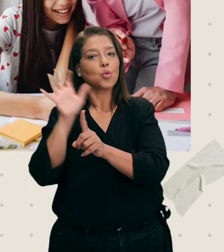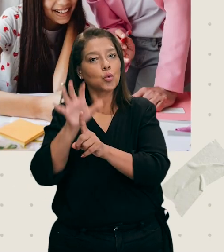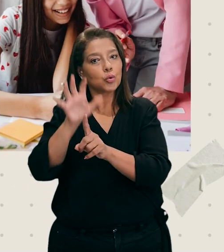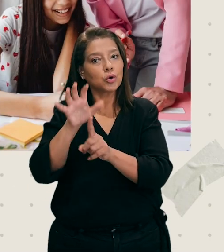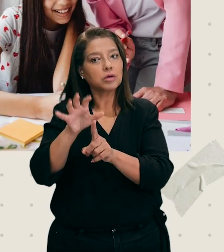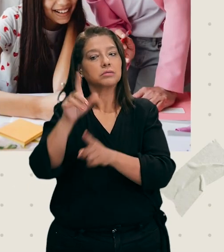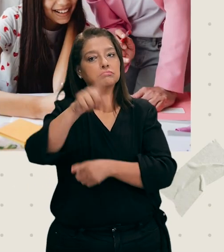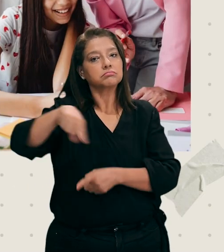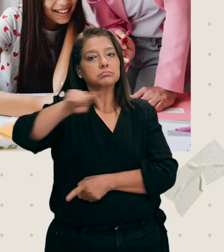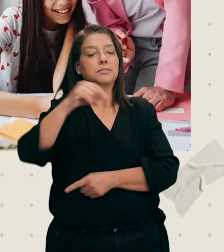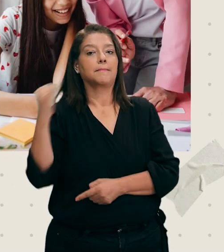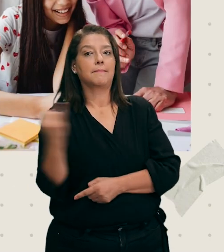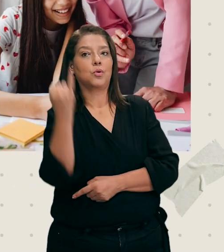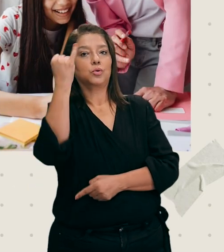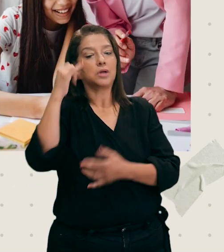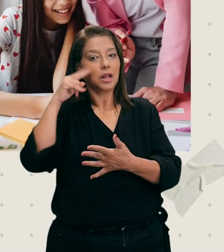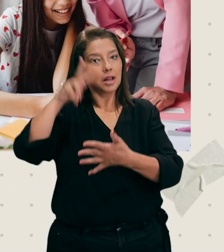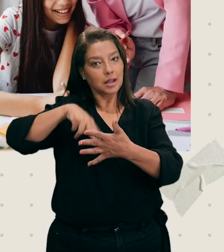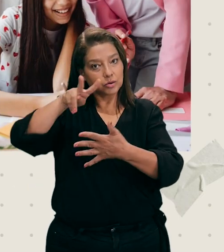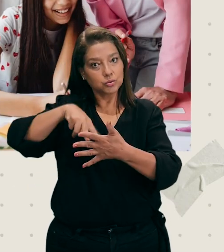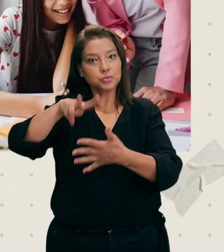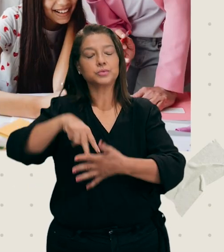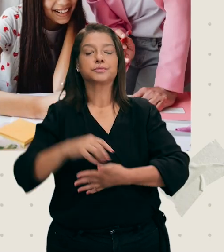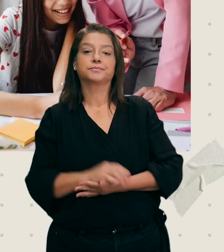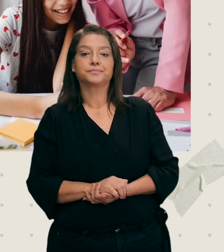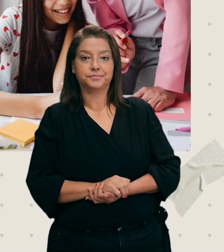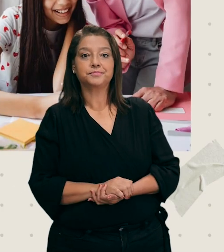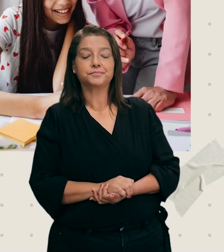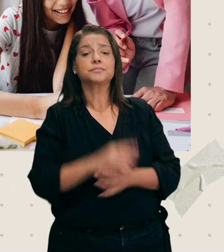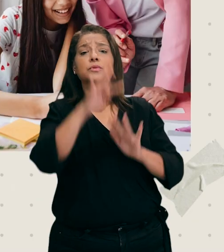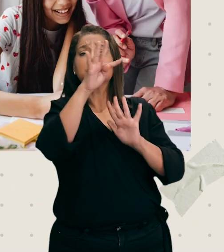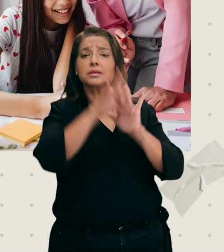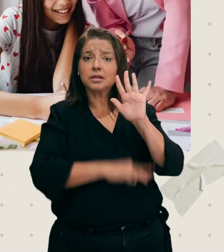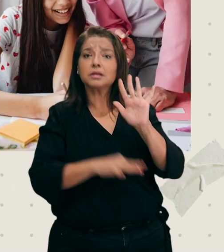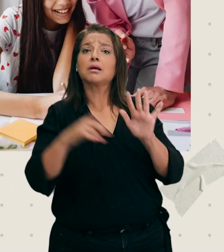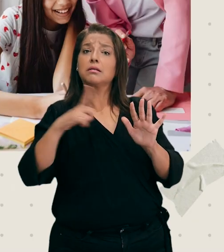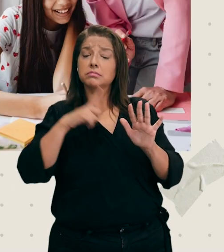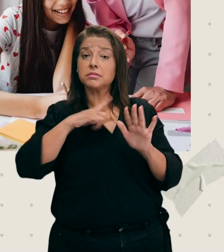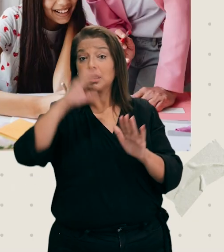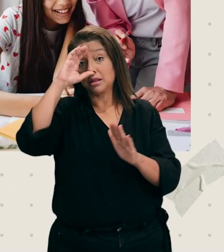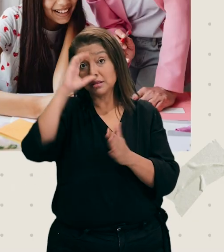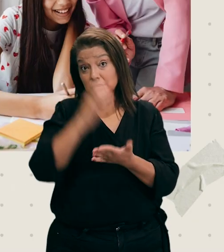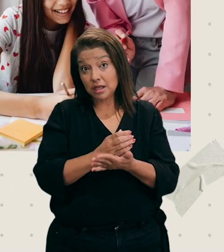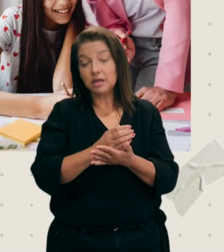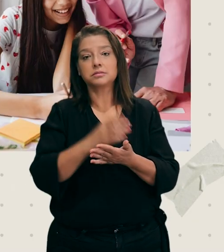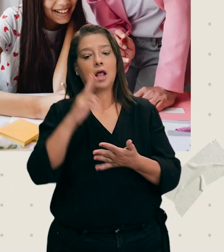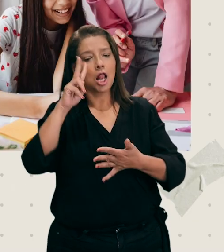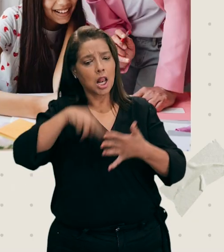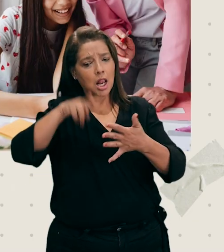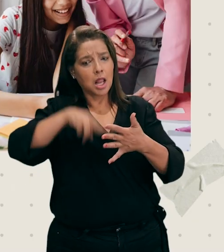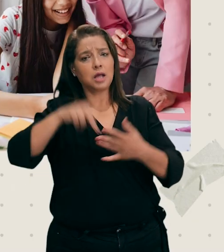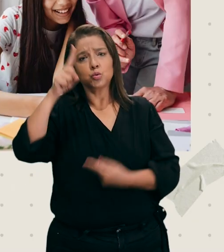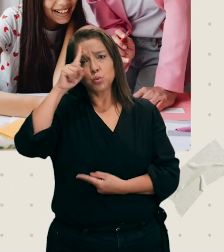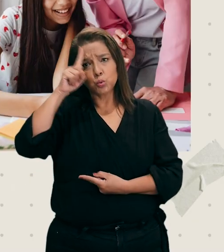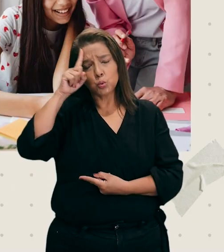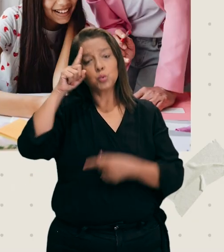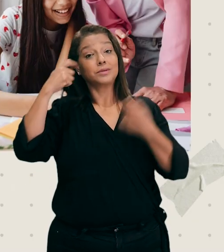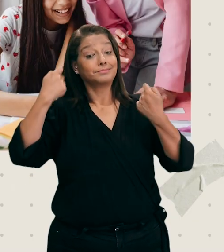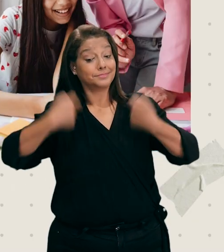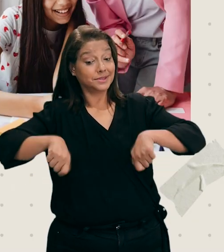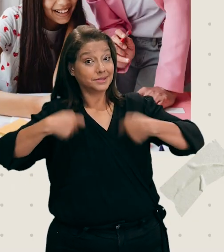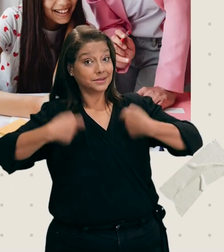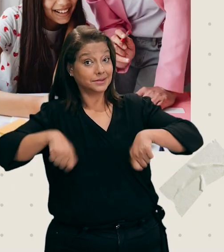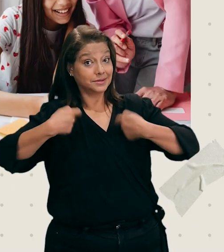leitor sobre a importância da leitura. O texto apresenta uma tese, Ler diariamente deveria